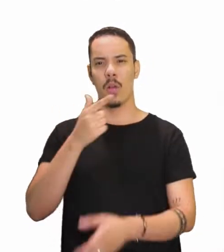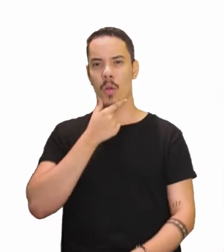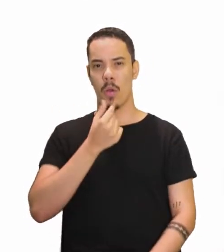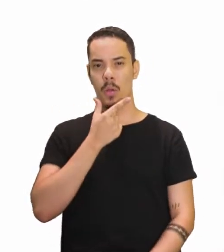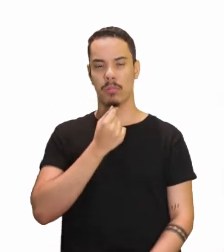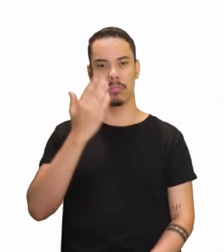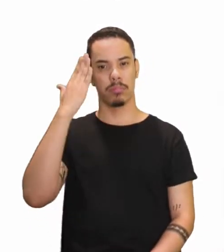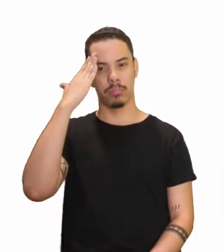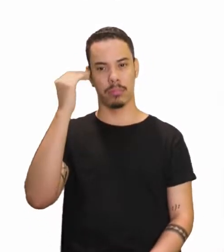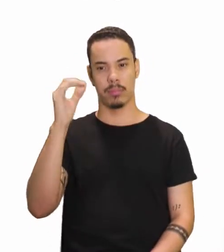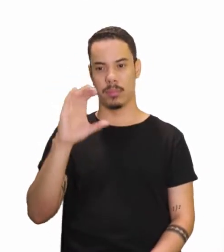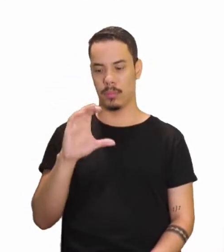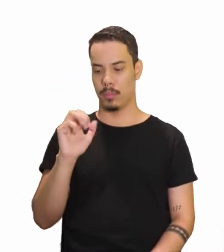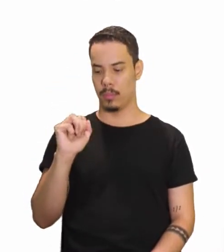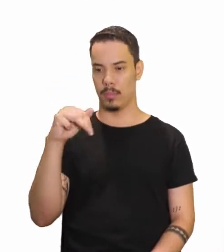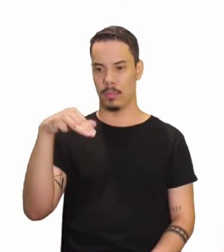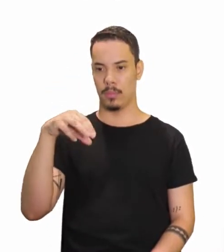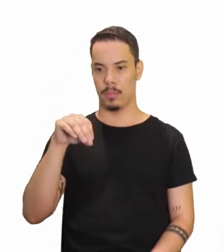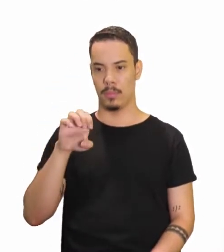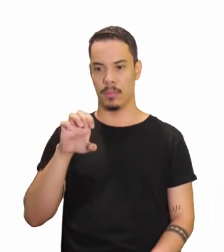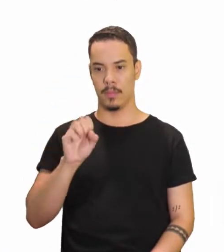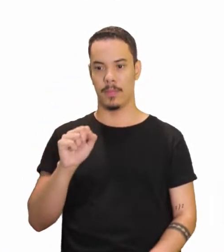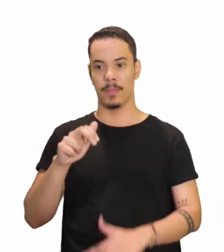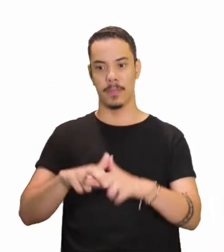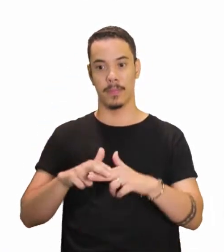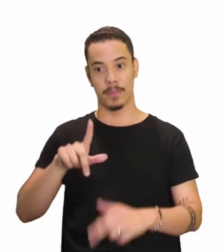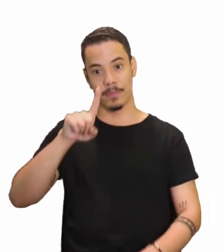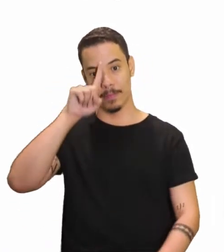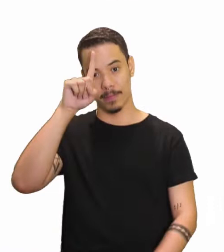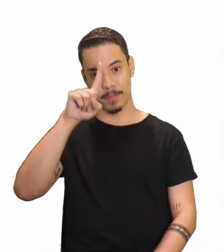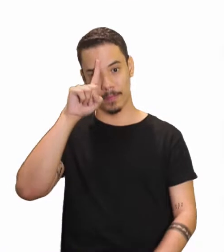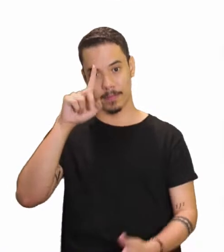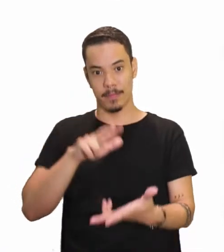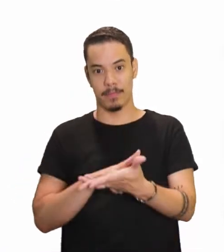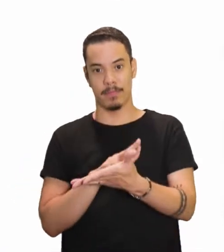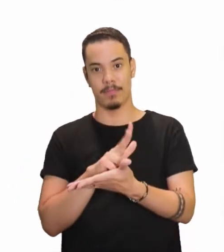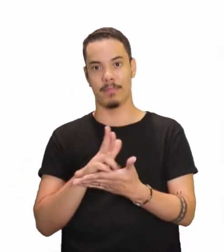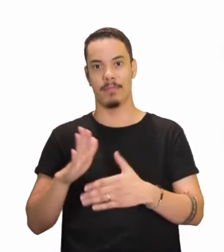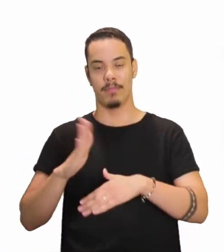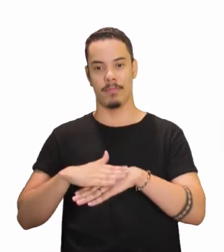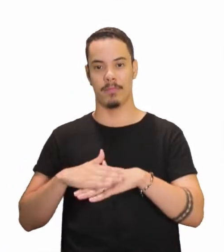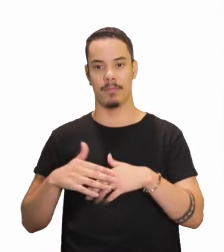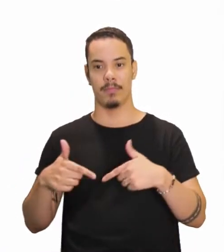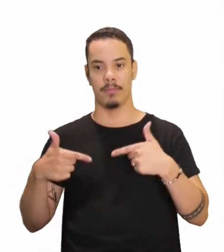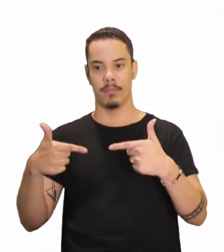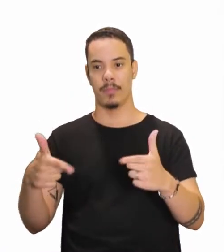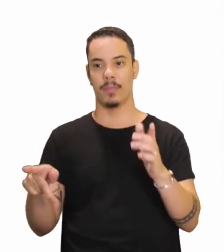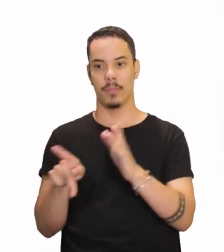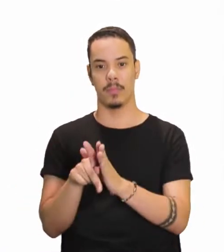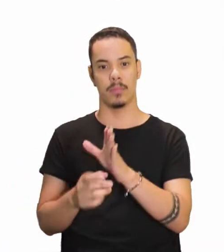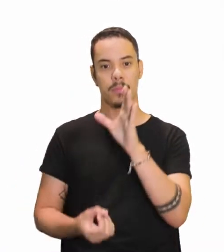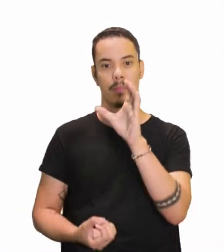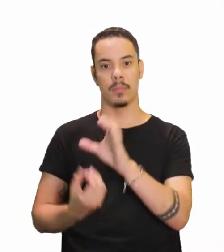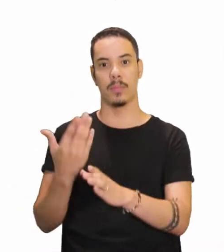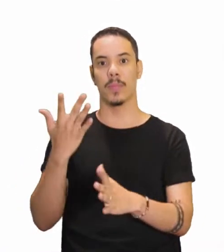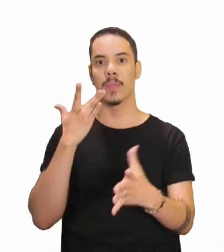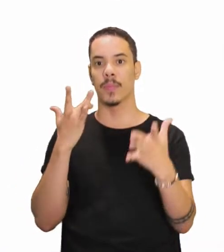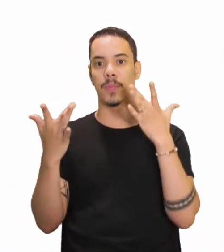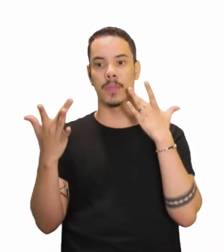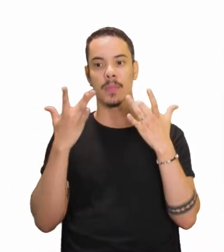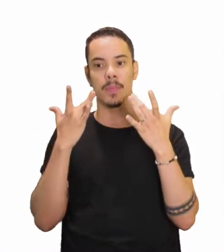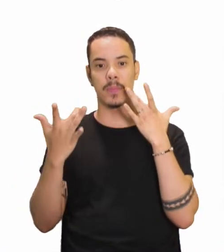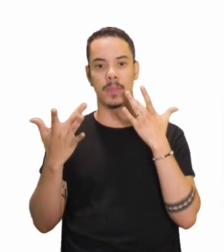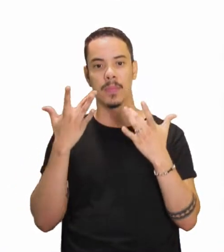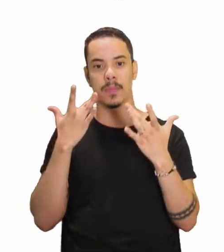Gil Vicente foi criador de vários autos, certo? Ele é considerado o fundador do